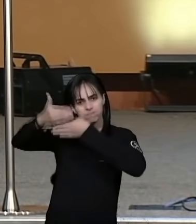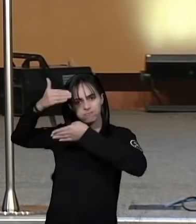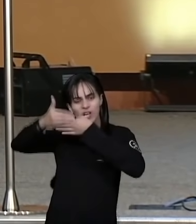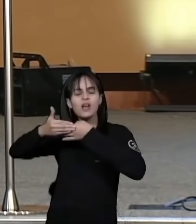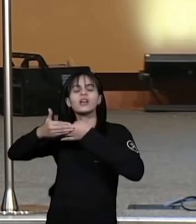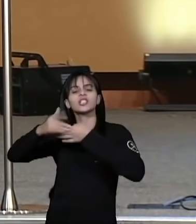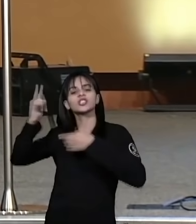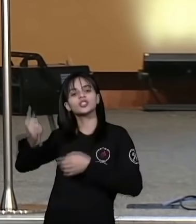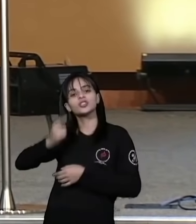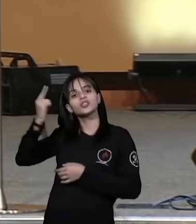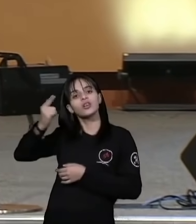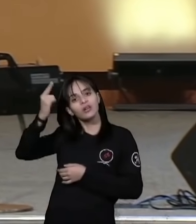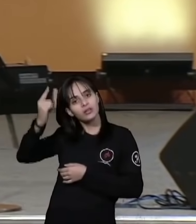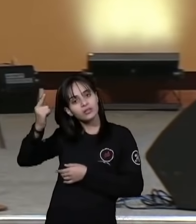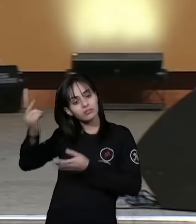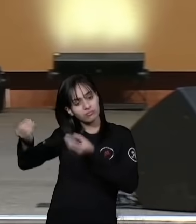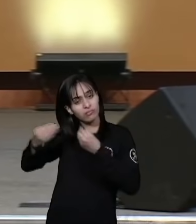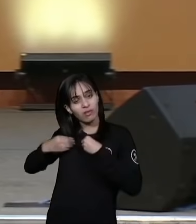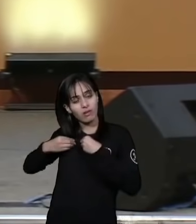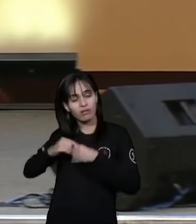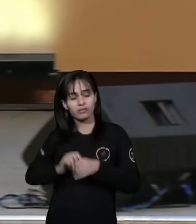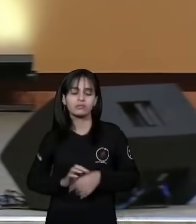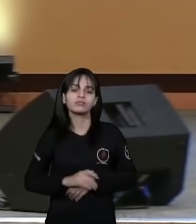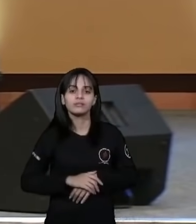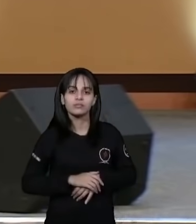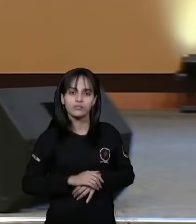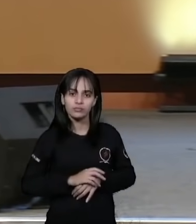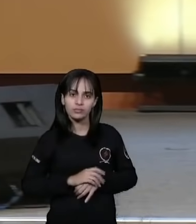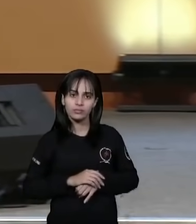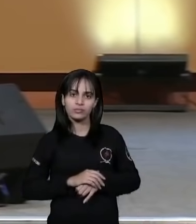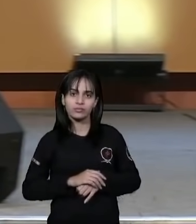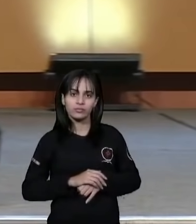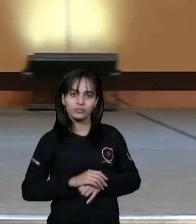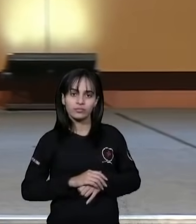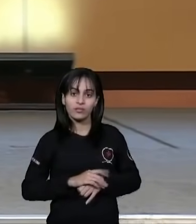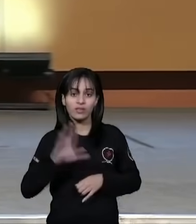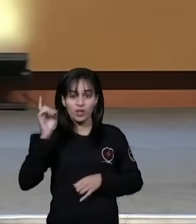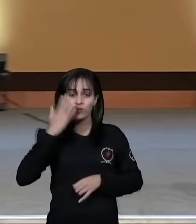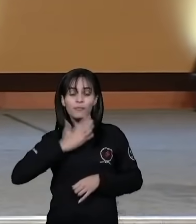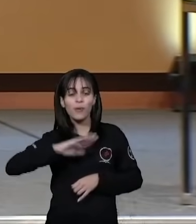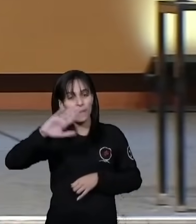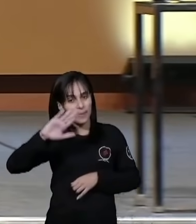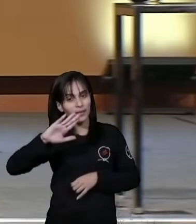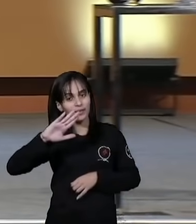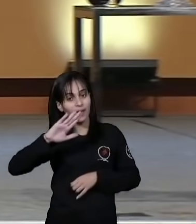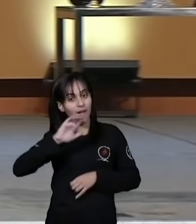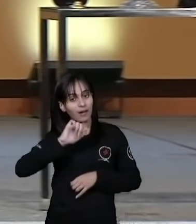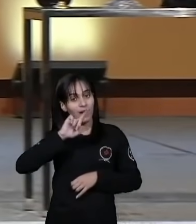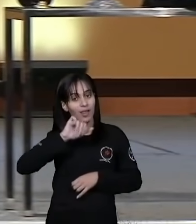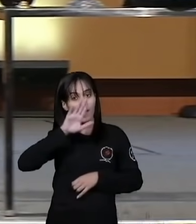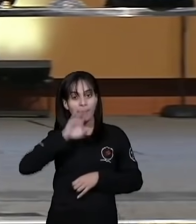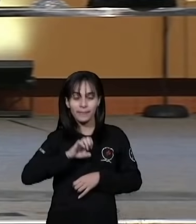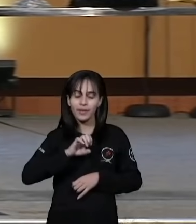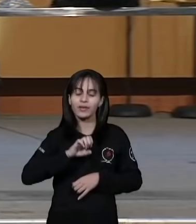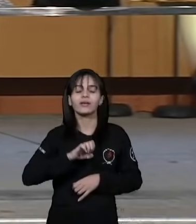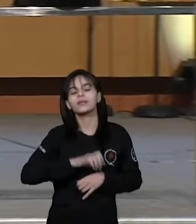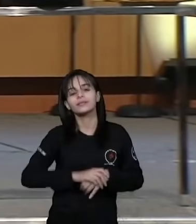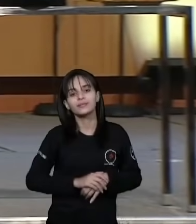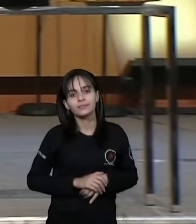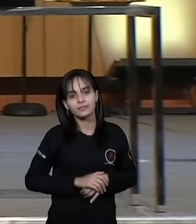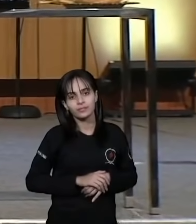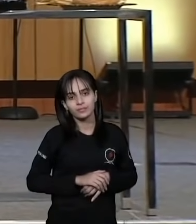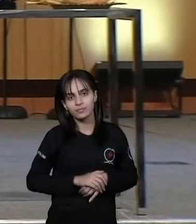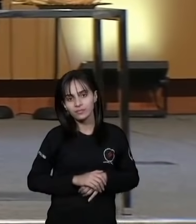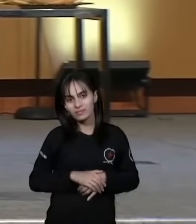gigantes e olha lá é o que Deus prometeu a colega era o que ele tá dizendo